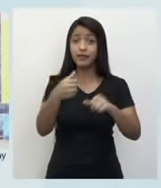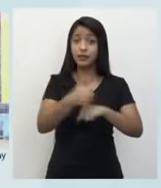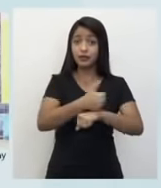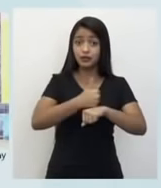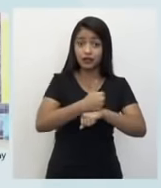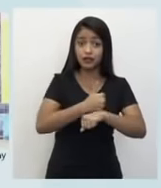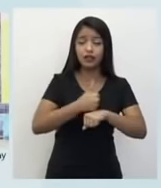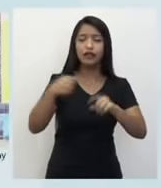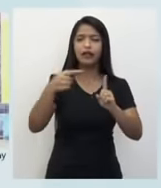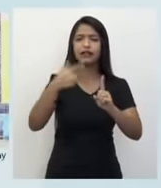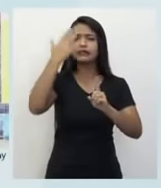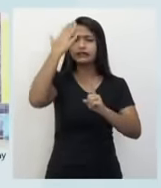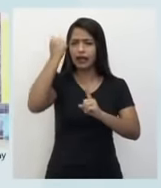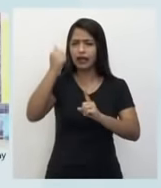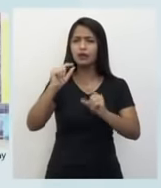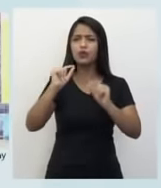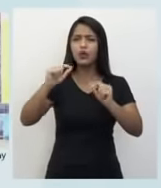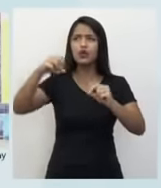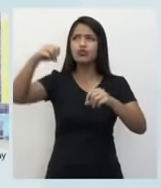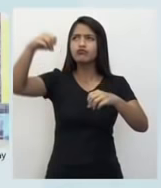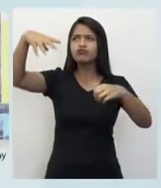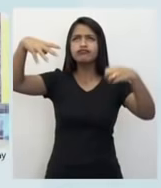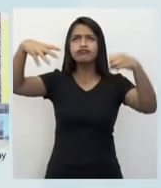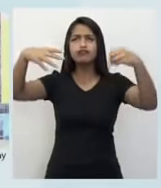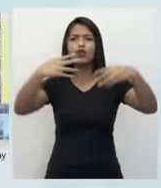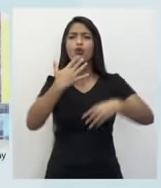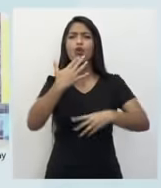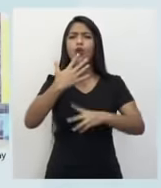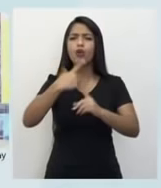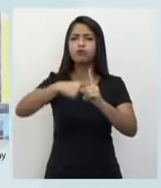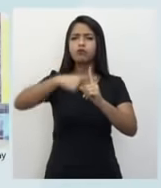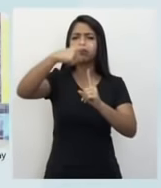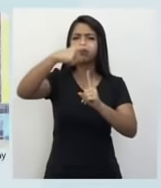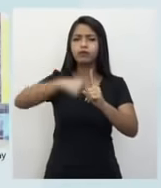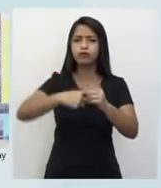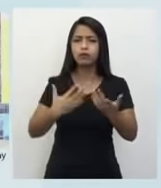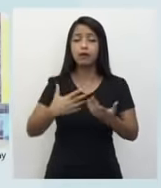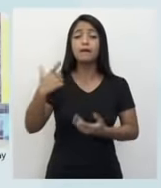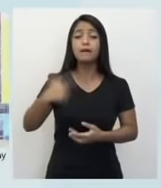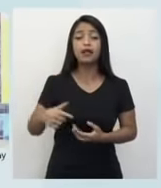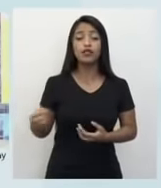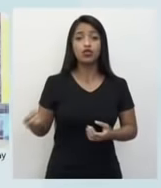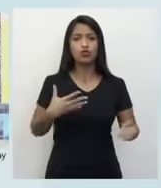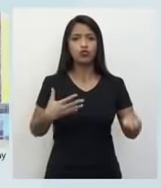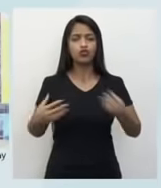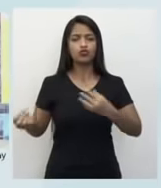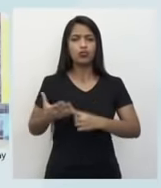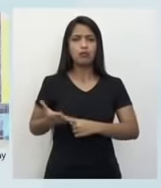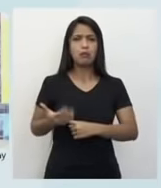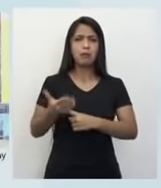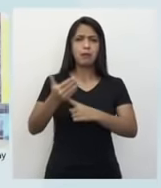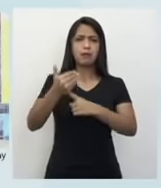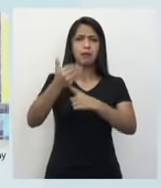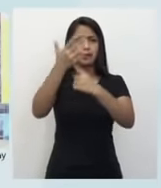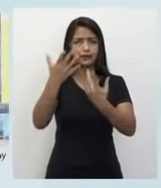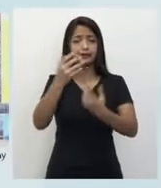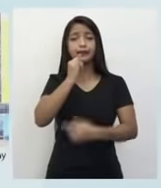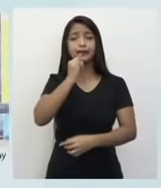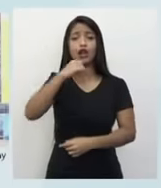assuntos que vão desde a temperatura das cores até as novas tecnologias que surgem a todo momento, como, por exemplo, as luzes